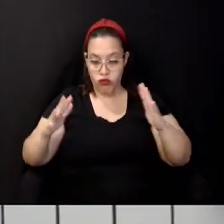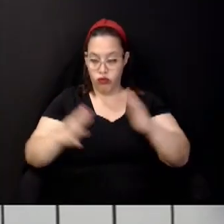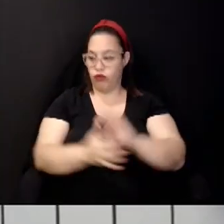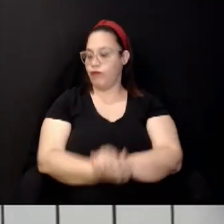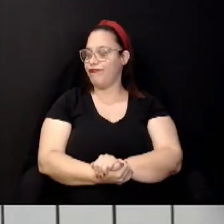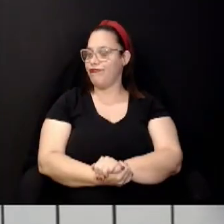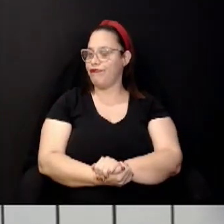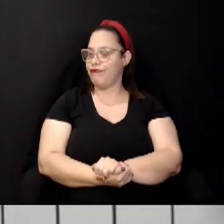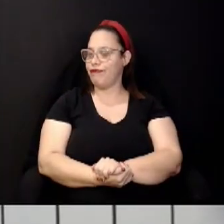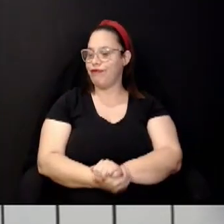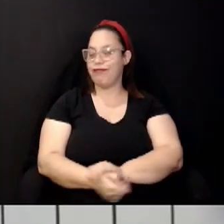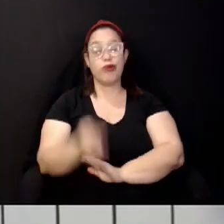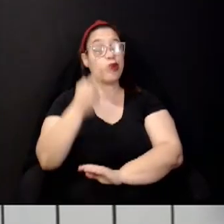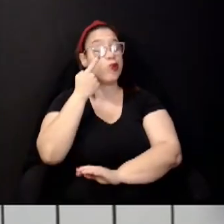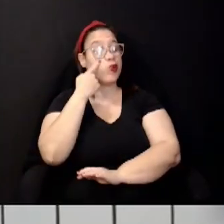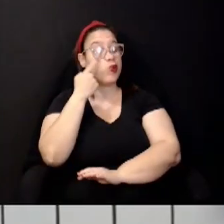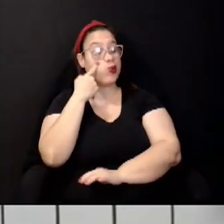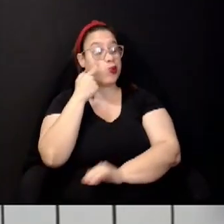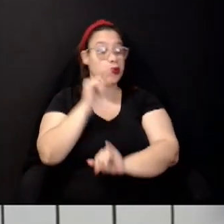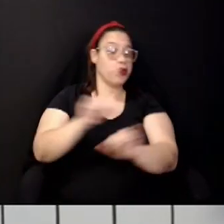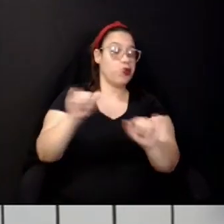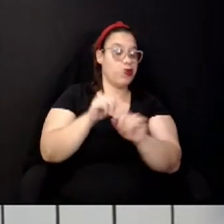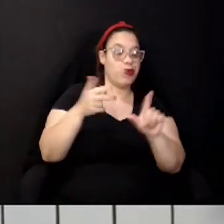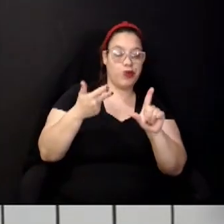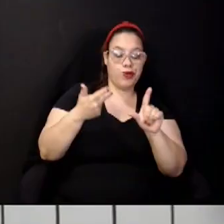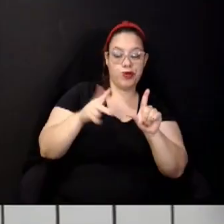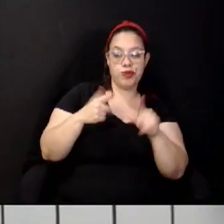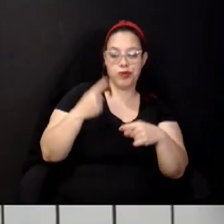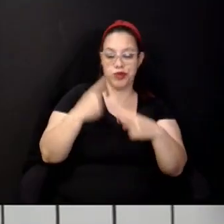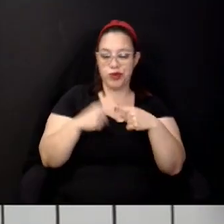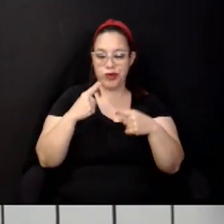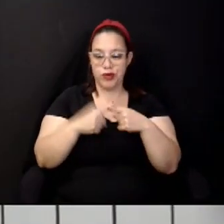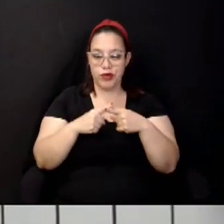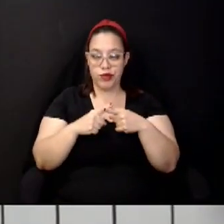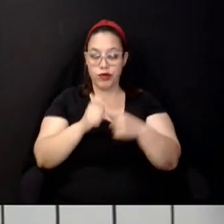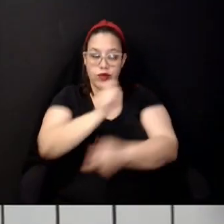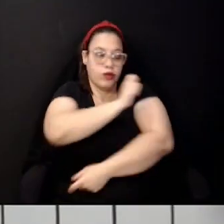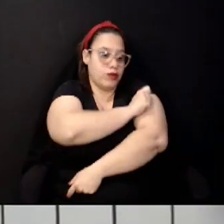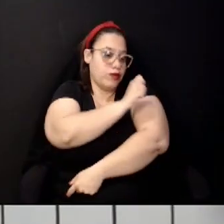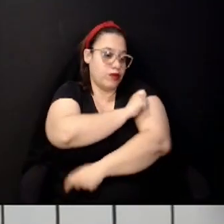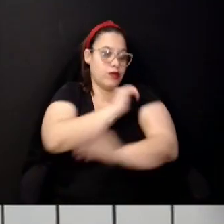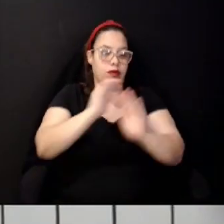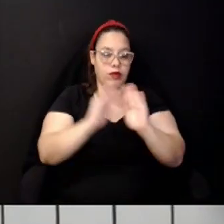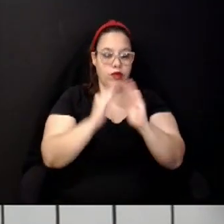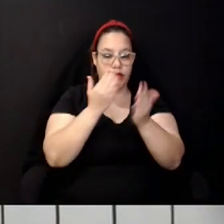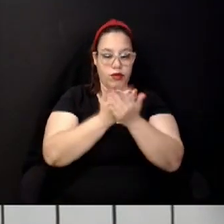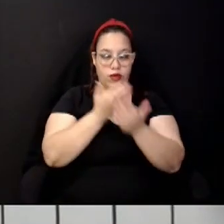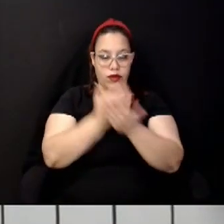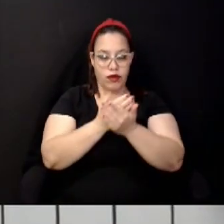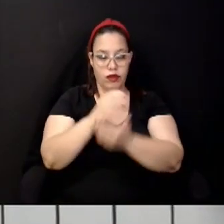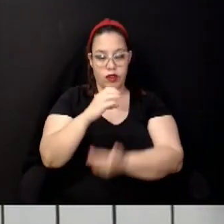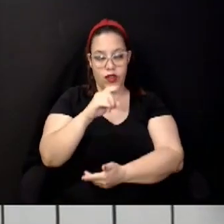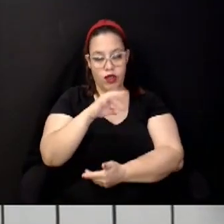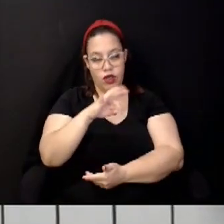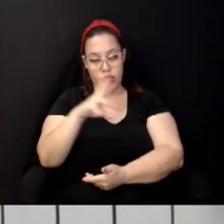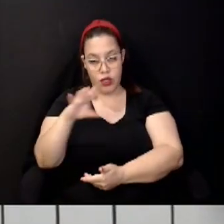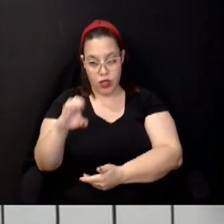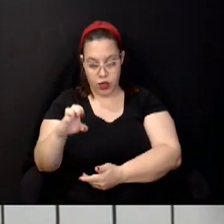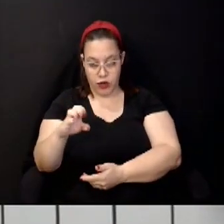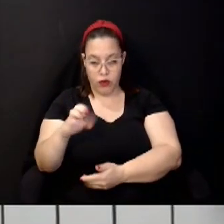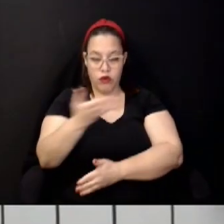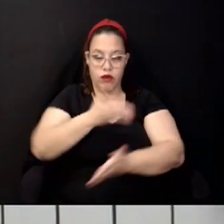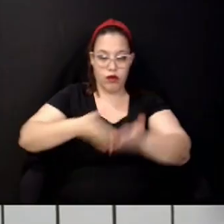E vamos com as notícias do Legislativo, porque alunos da Escola Municipal Clotilde Barraquê participaram do